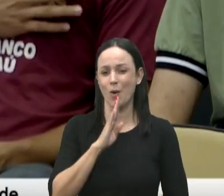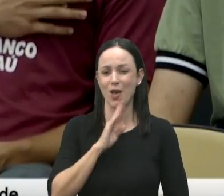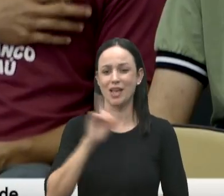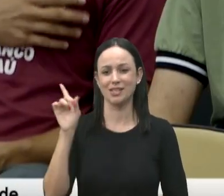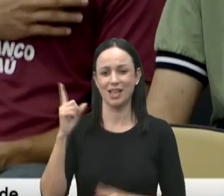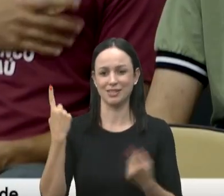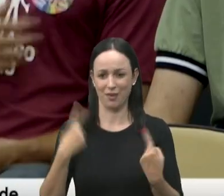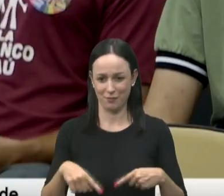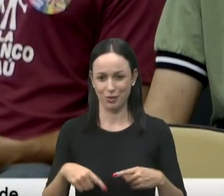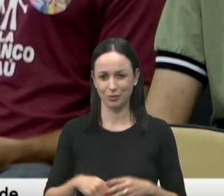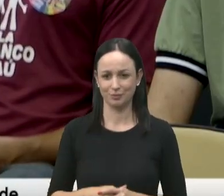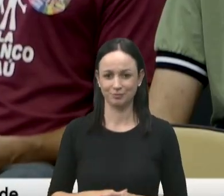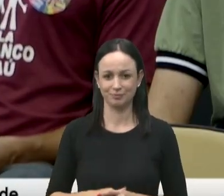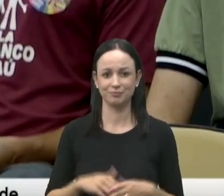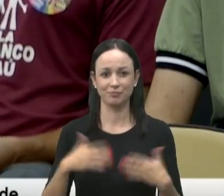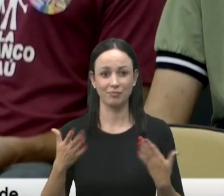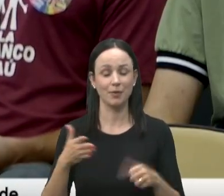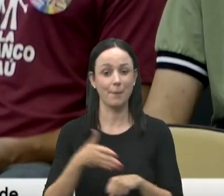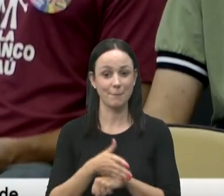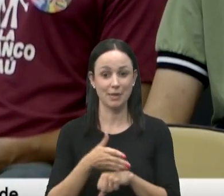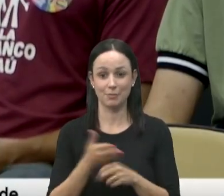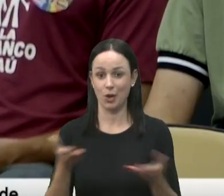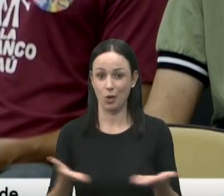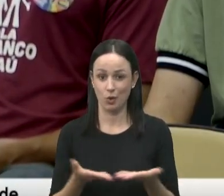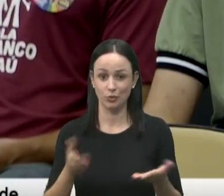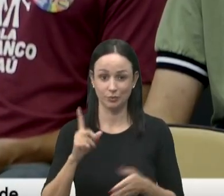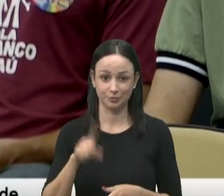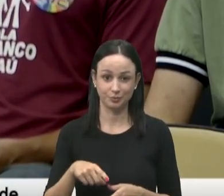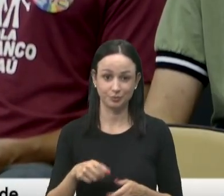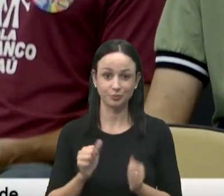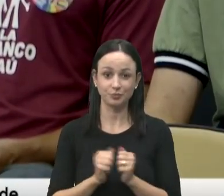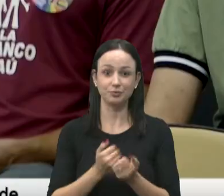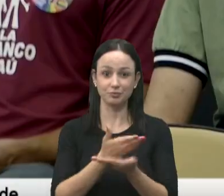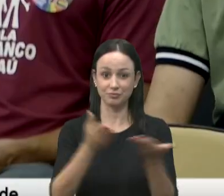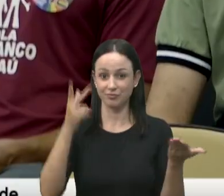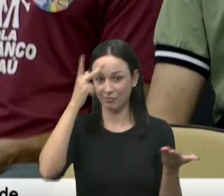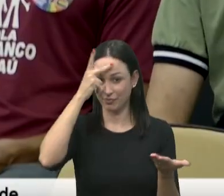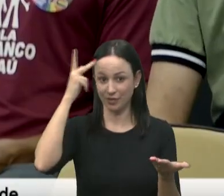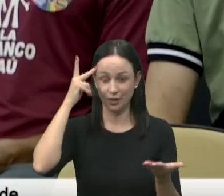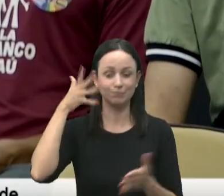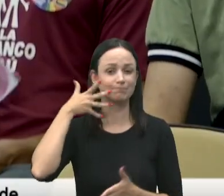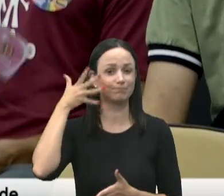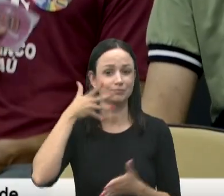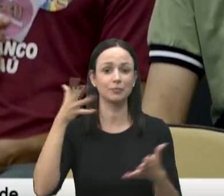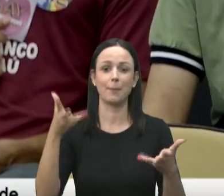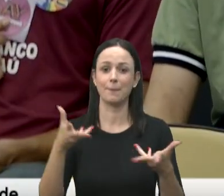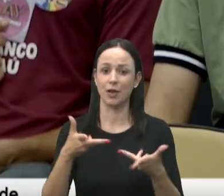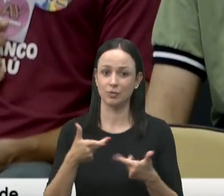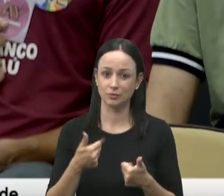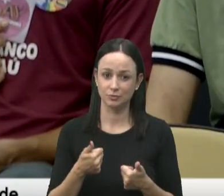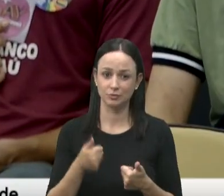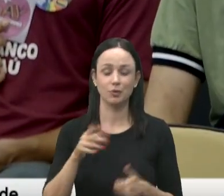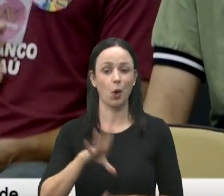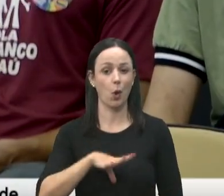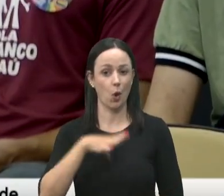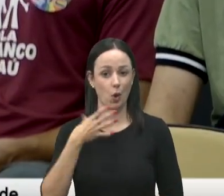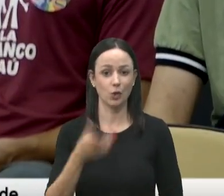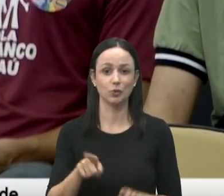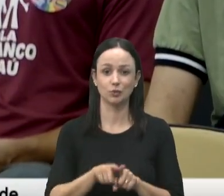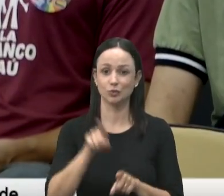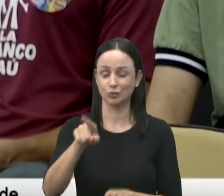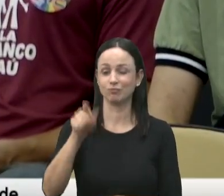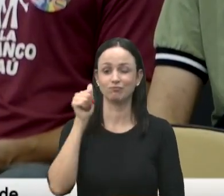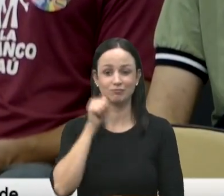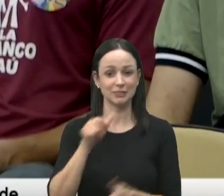ter. Então, participar hoje aqui, com todas essas pessoas, todas essas falas maravilhosas, a coragem da senhora de